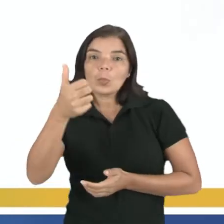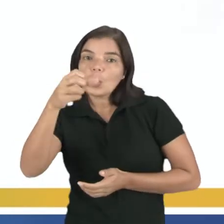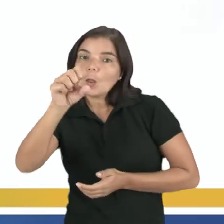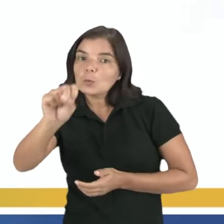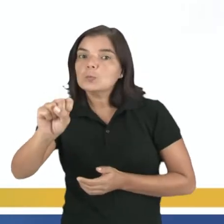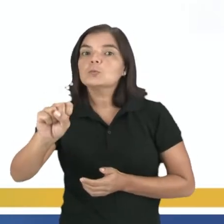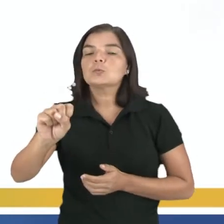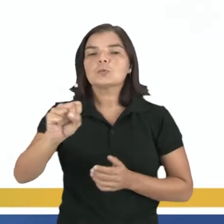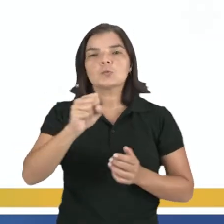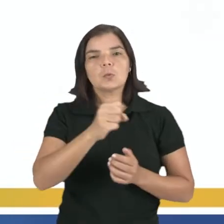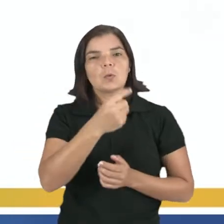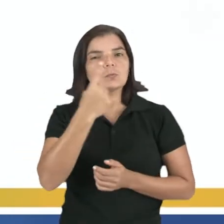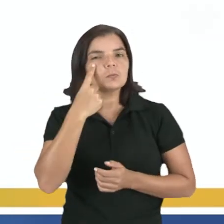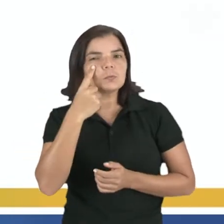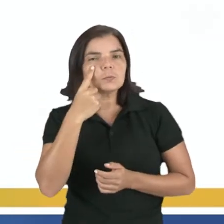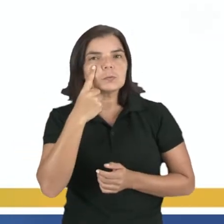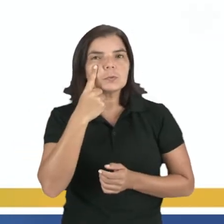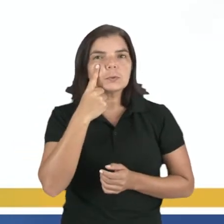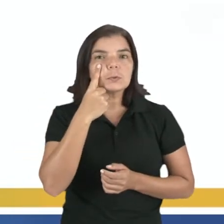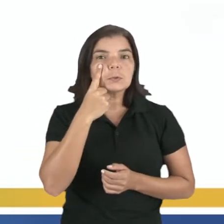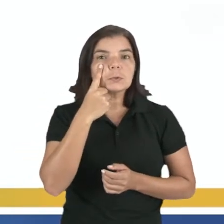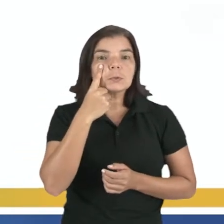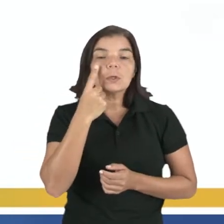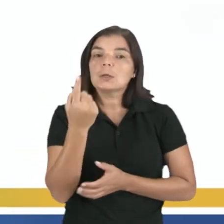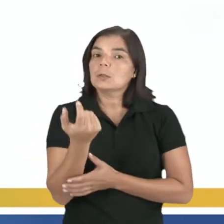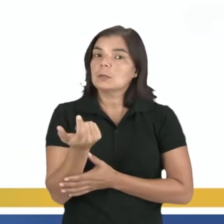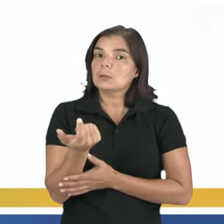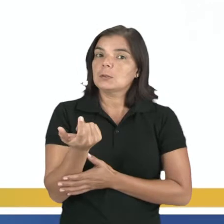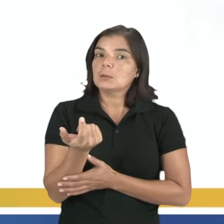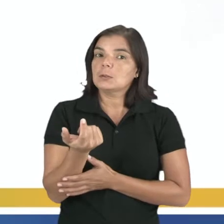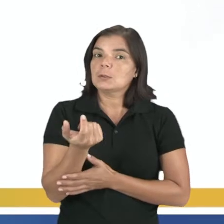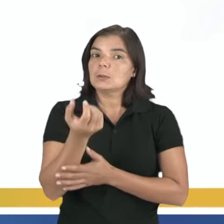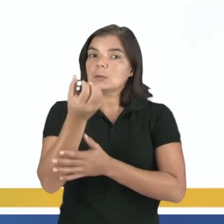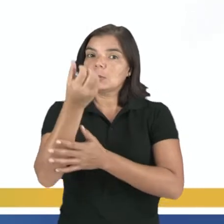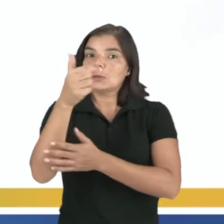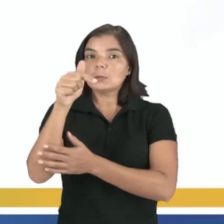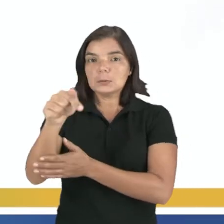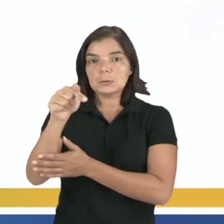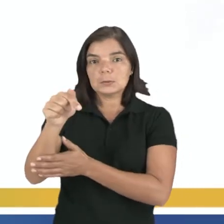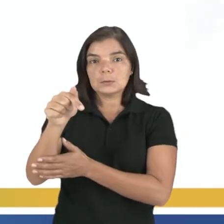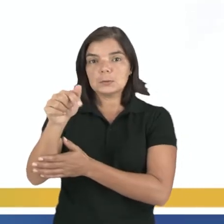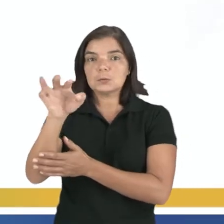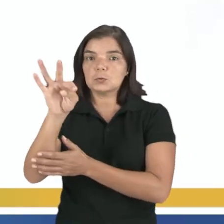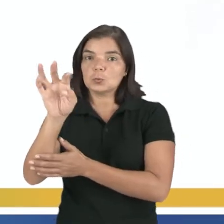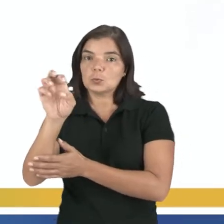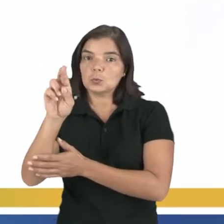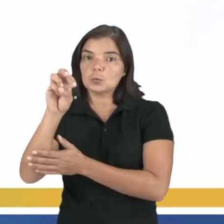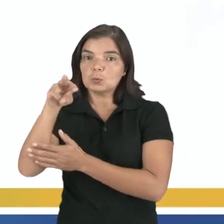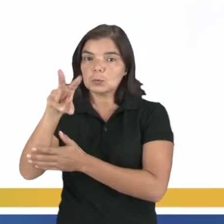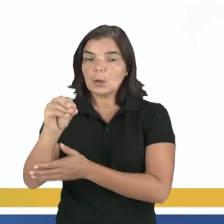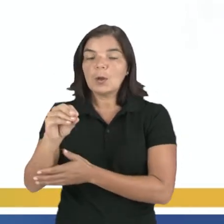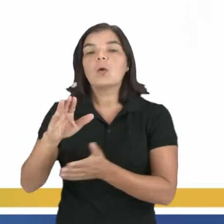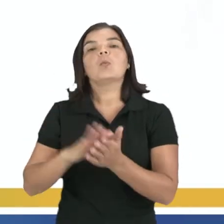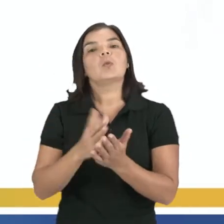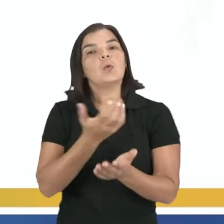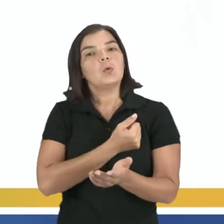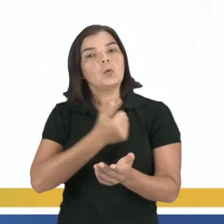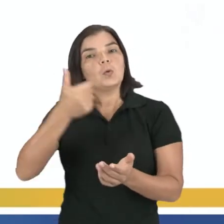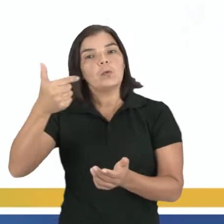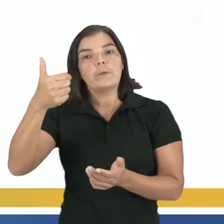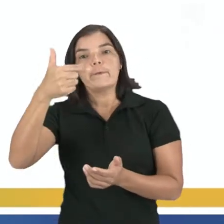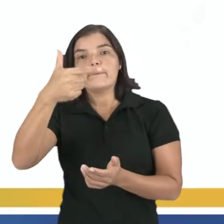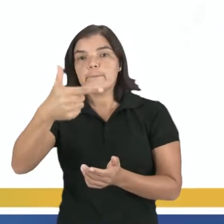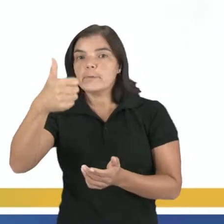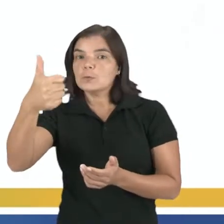18 ocuparia ali, ó, a sétima posição. O 21 ocuparia a